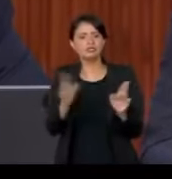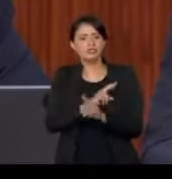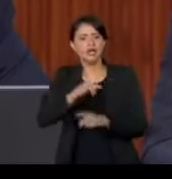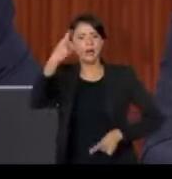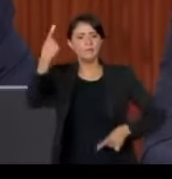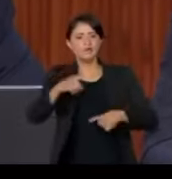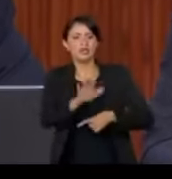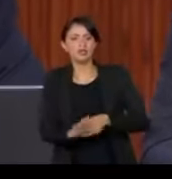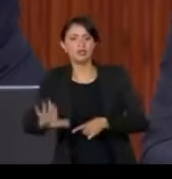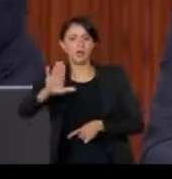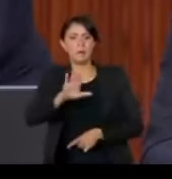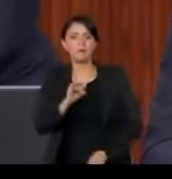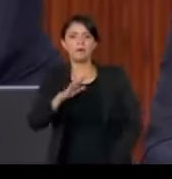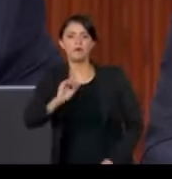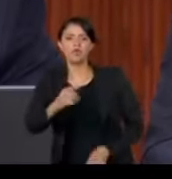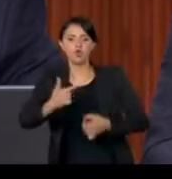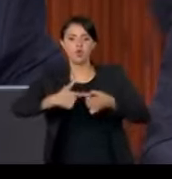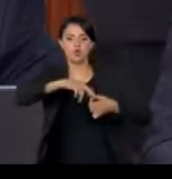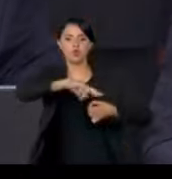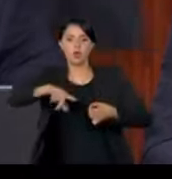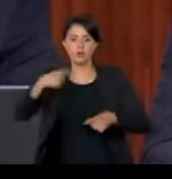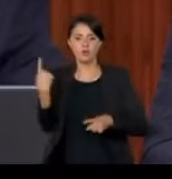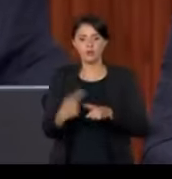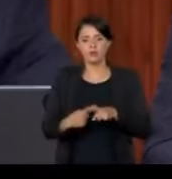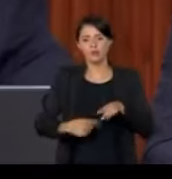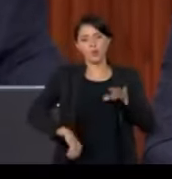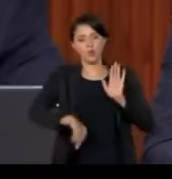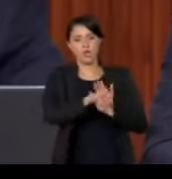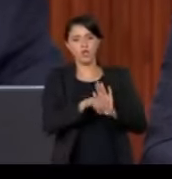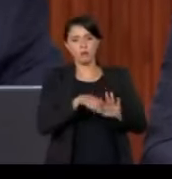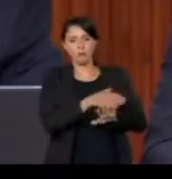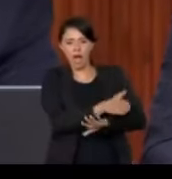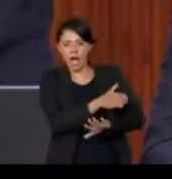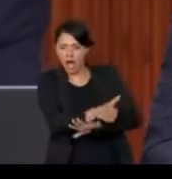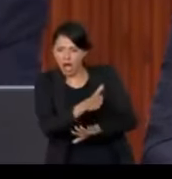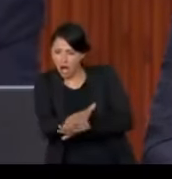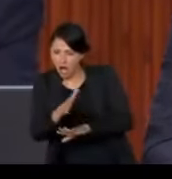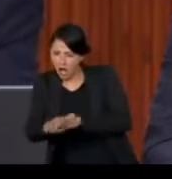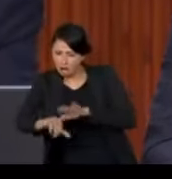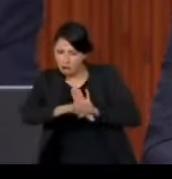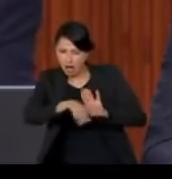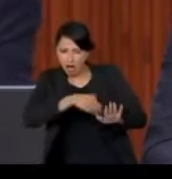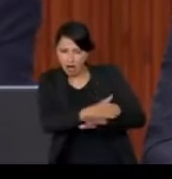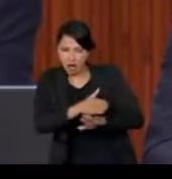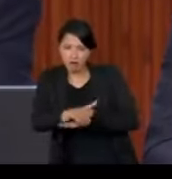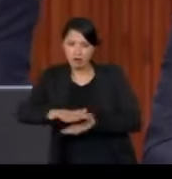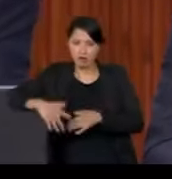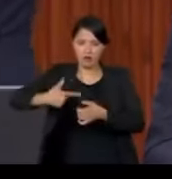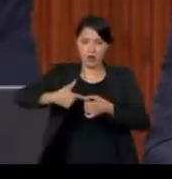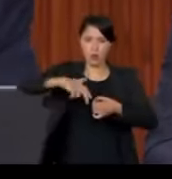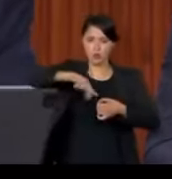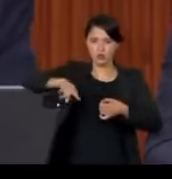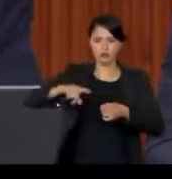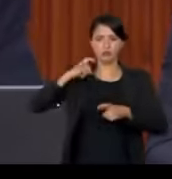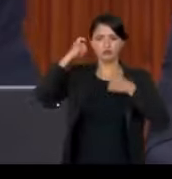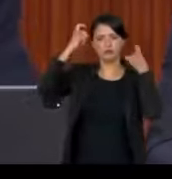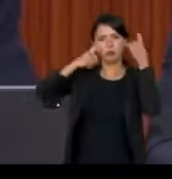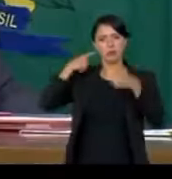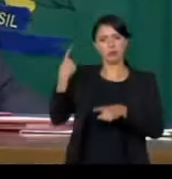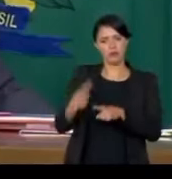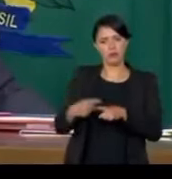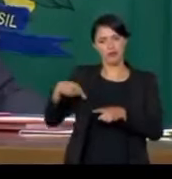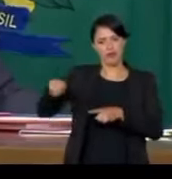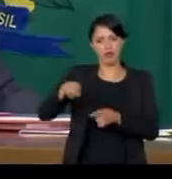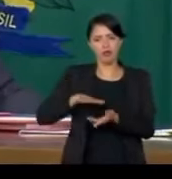política nacional de biocombustíveis, porque o crime ele vai operando em todos esses setores. E o setor de combustível, obviamente, me preocupa muito, mas eles